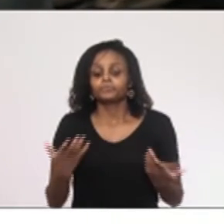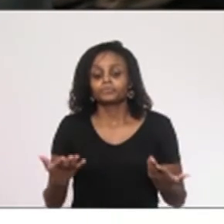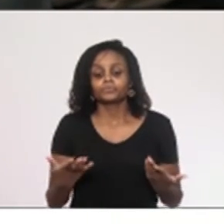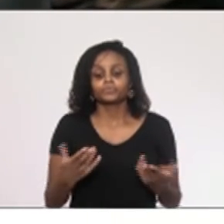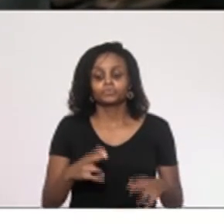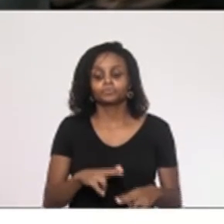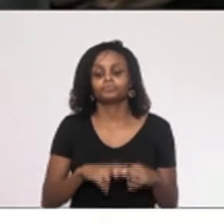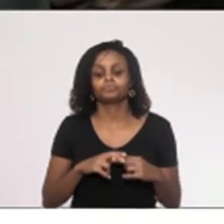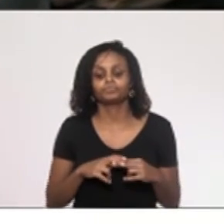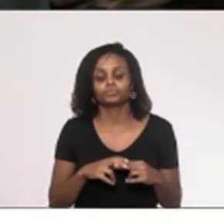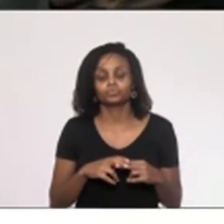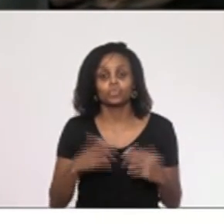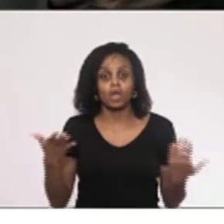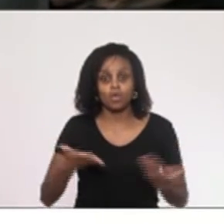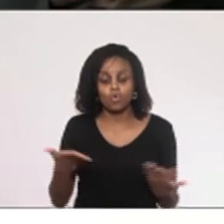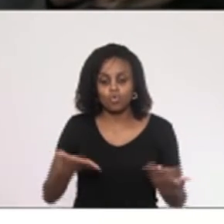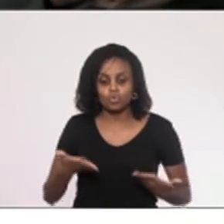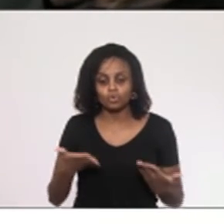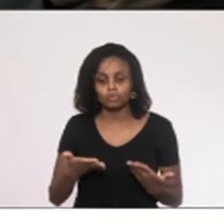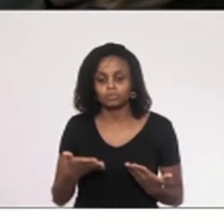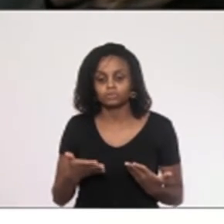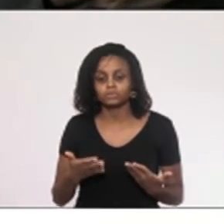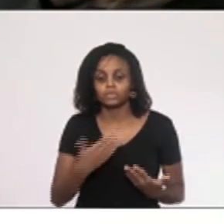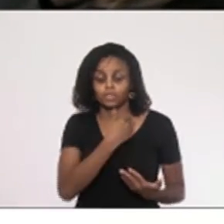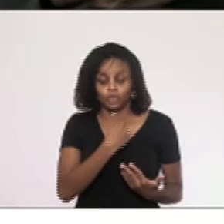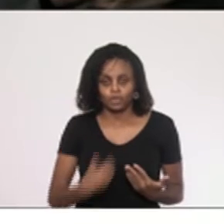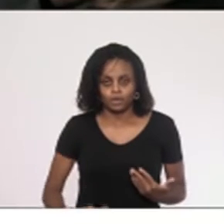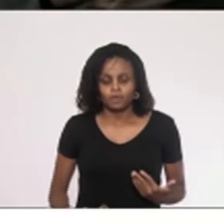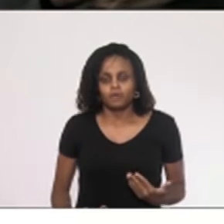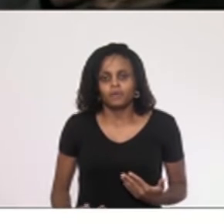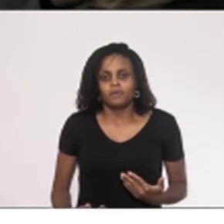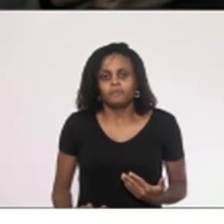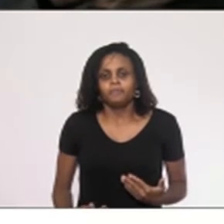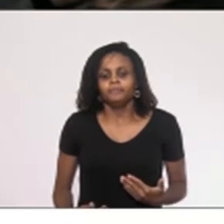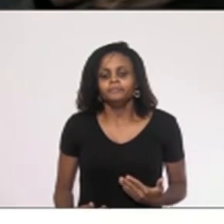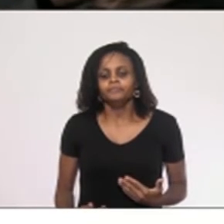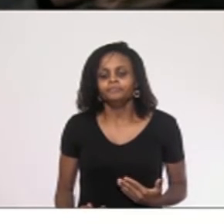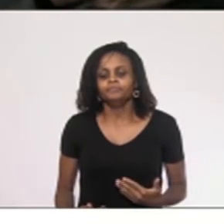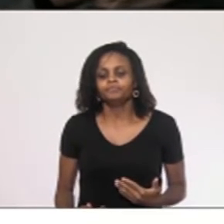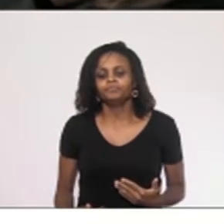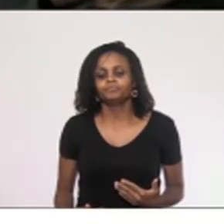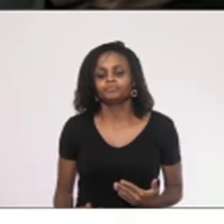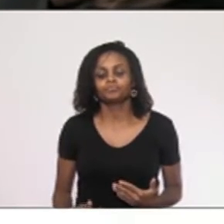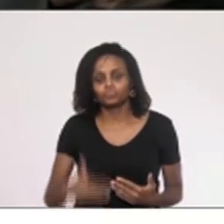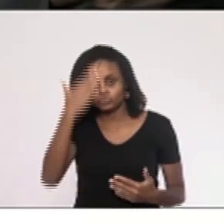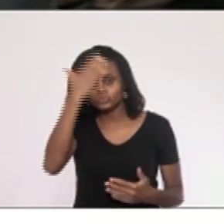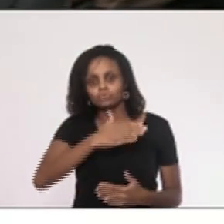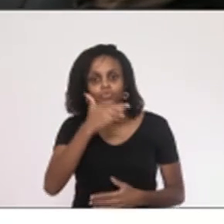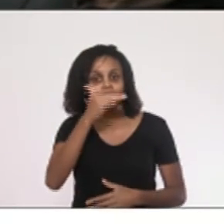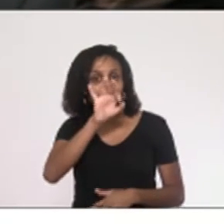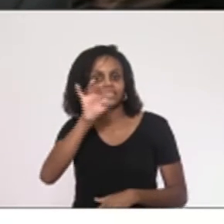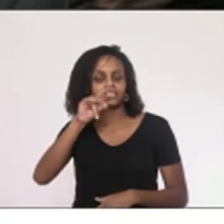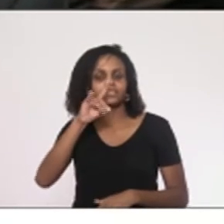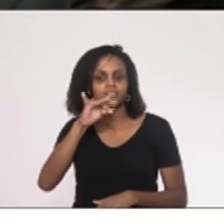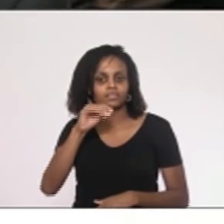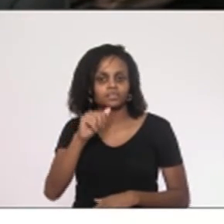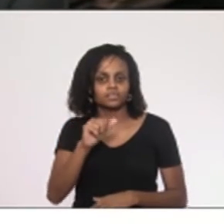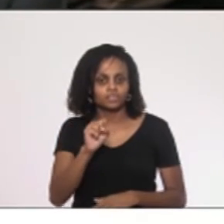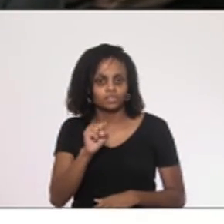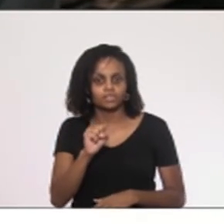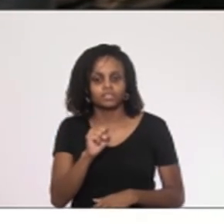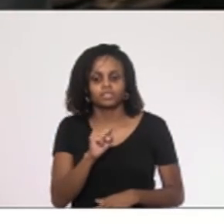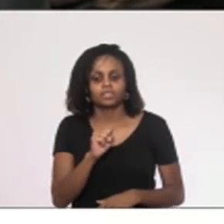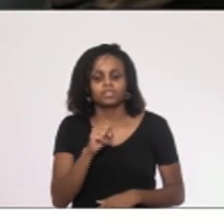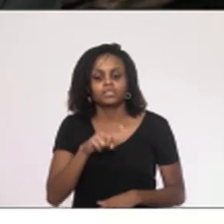cabe, nesse momento, em que um governo não está, e provou isso em 100 dias, não está